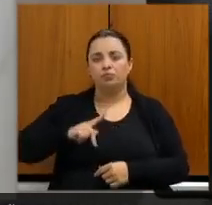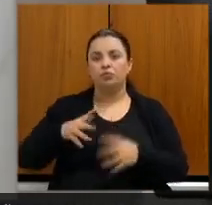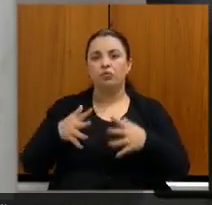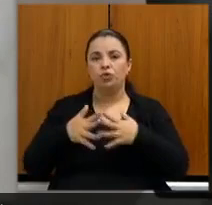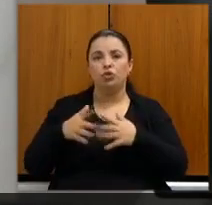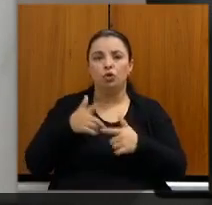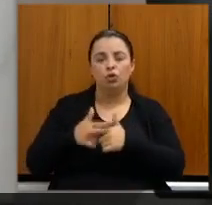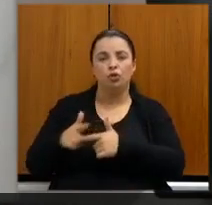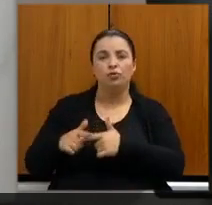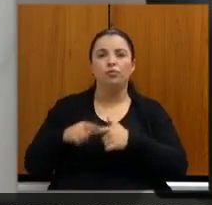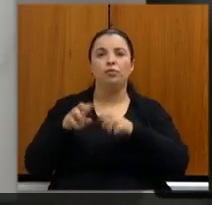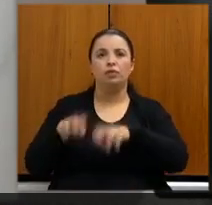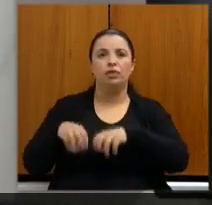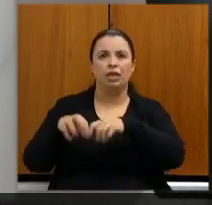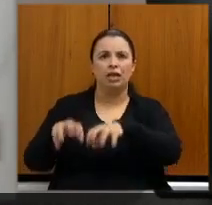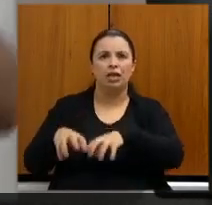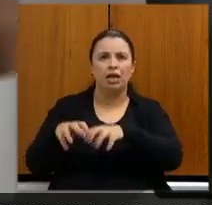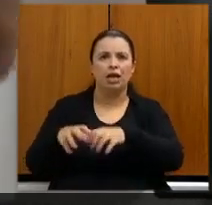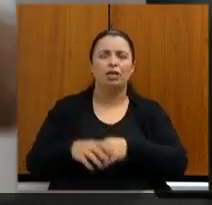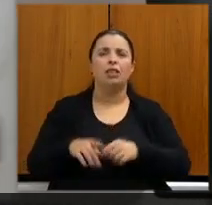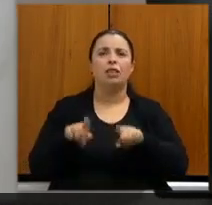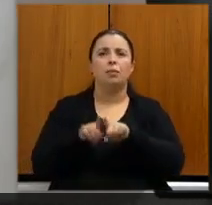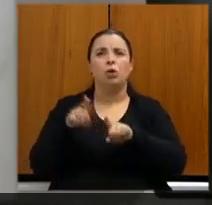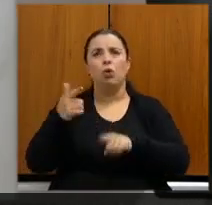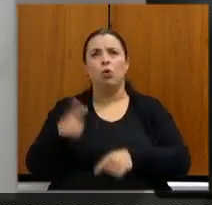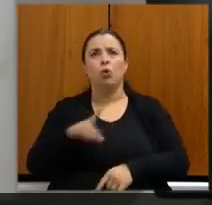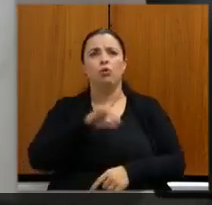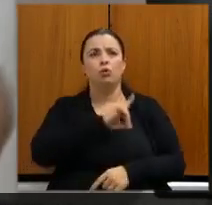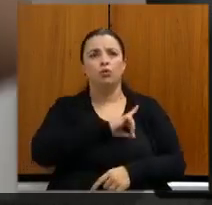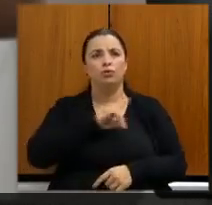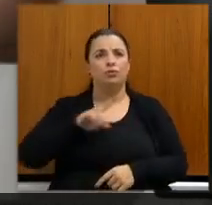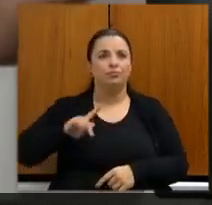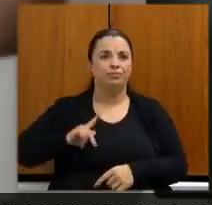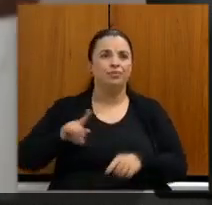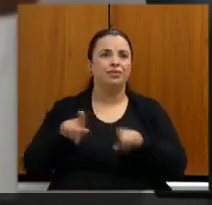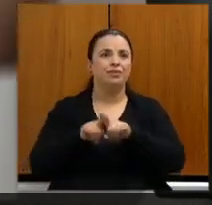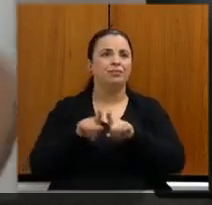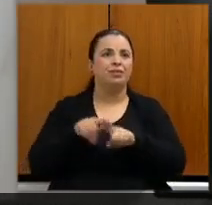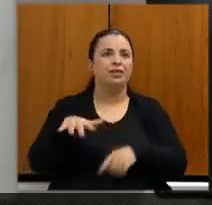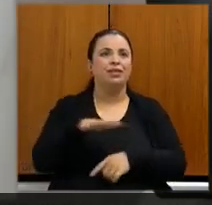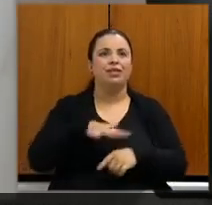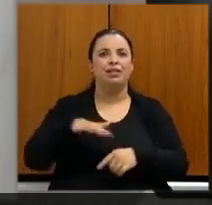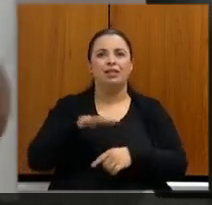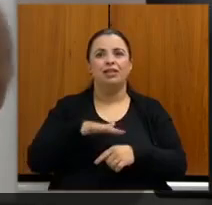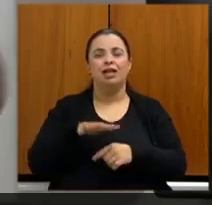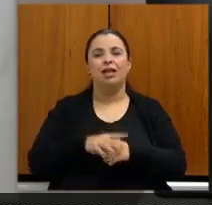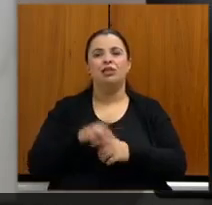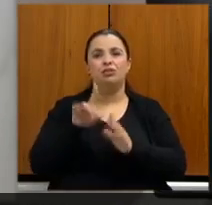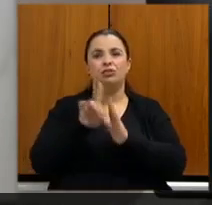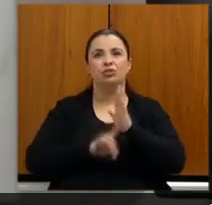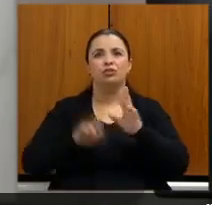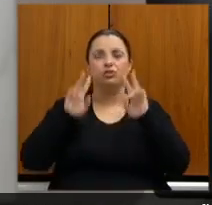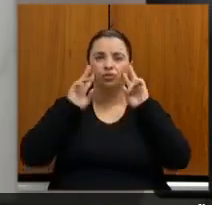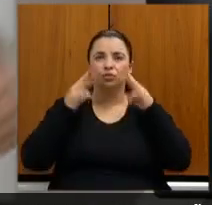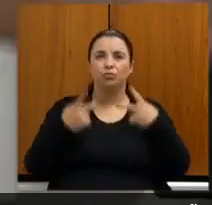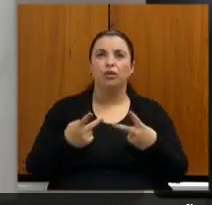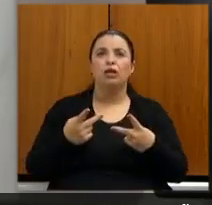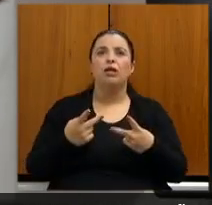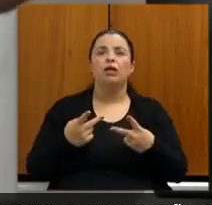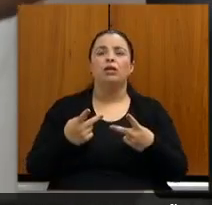Cláudia Alexandre da Defensoria Pública também da área dos Direitos Humanos é agradecer